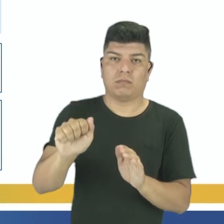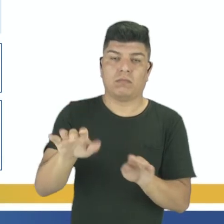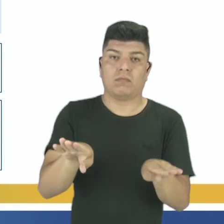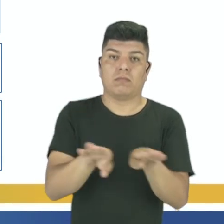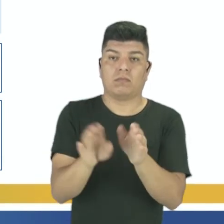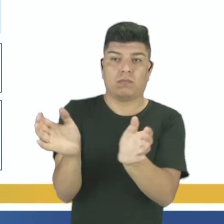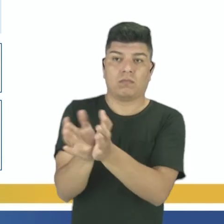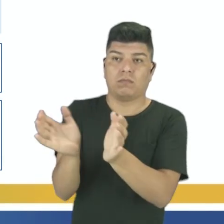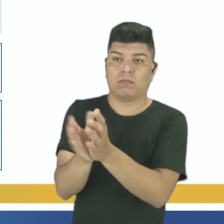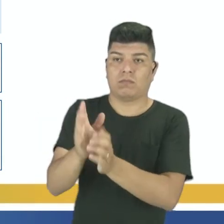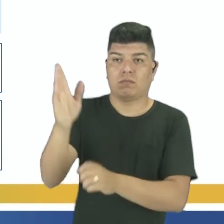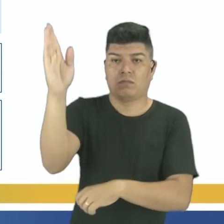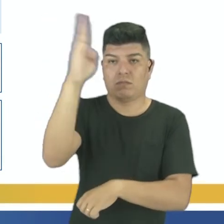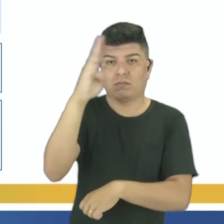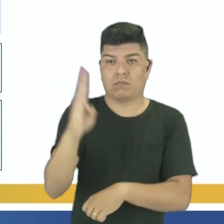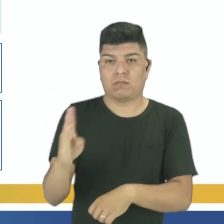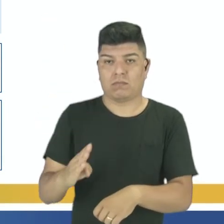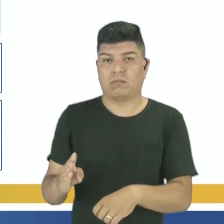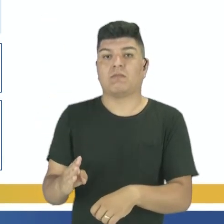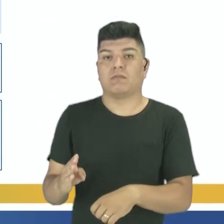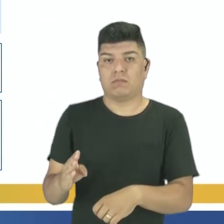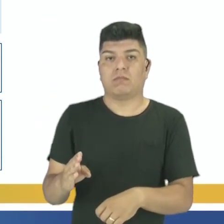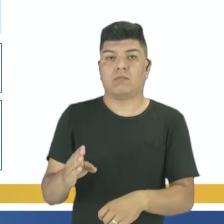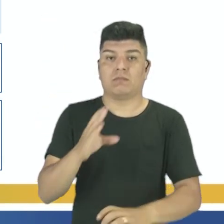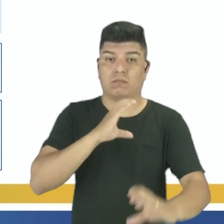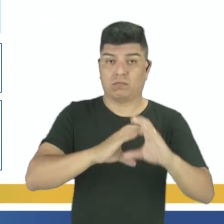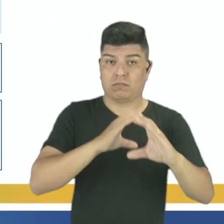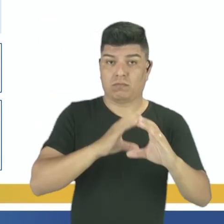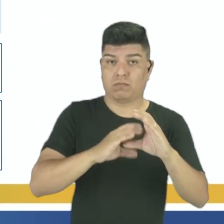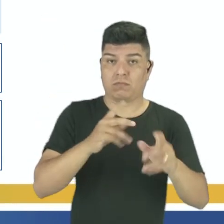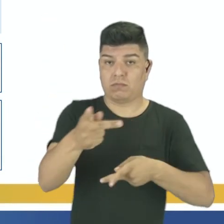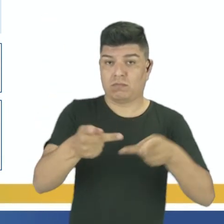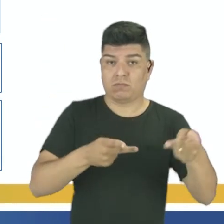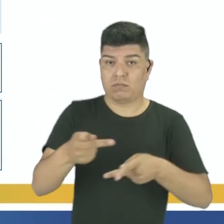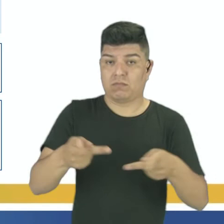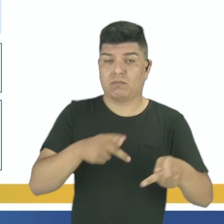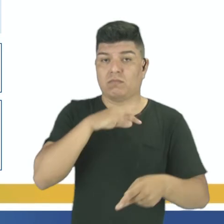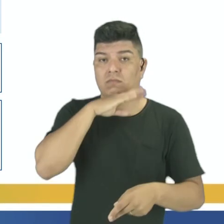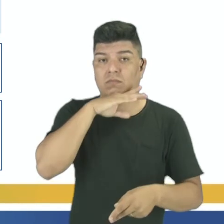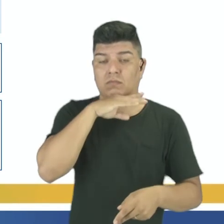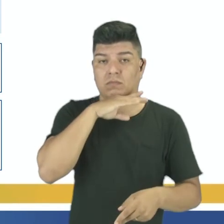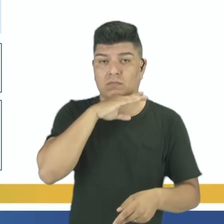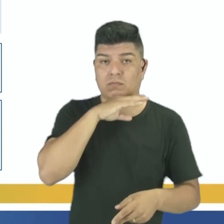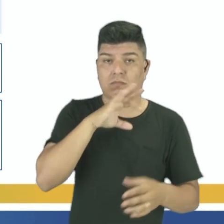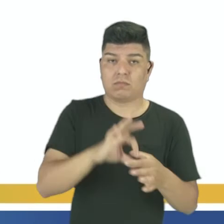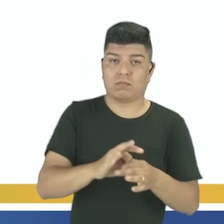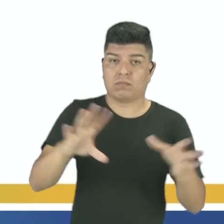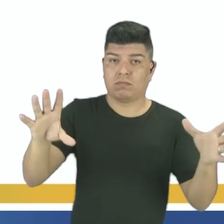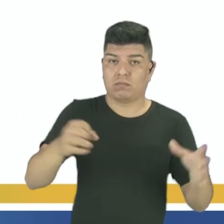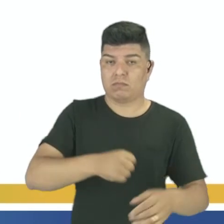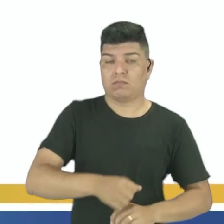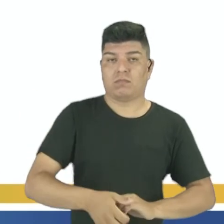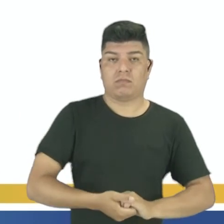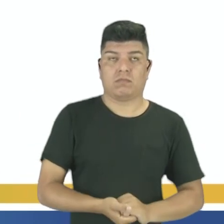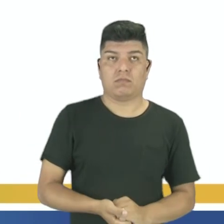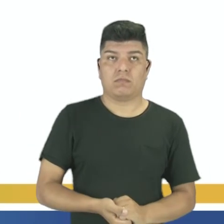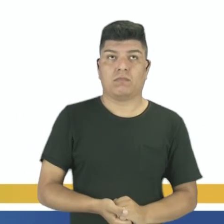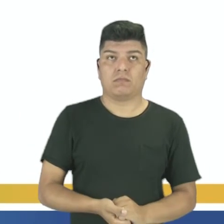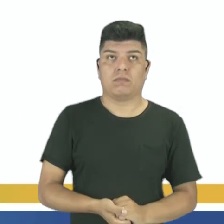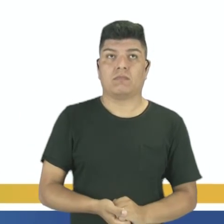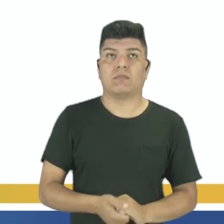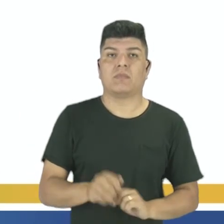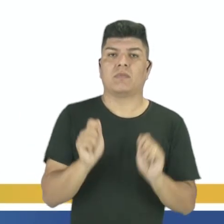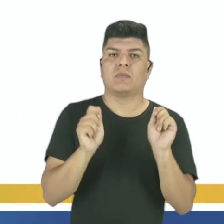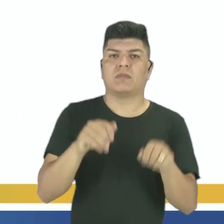Coletivo Brasil de Comunicação, de que esses projetos podem prejudicar a liberdade de imprensa. O que